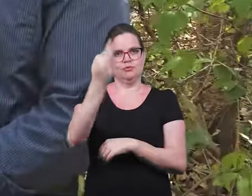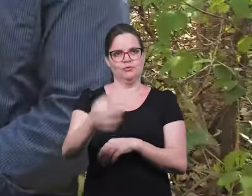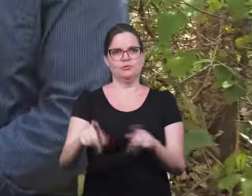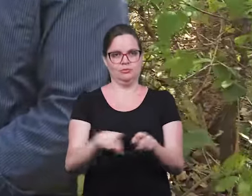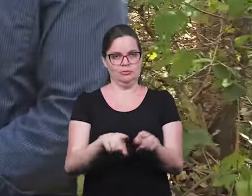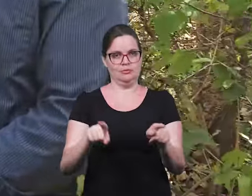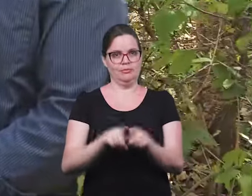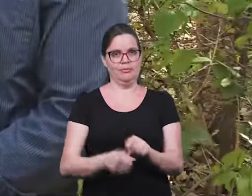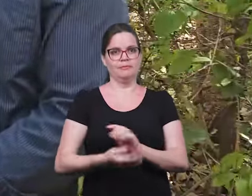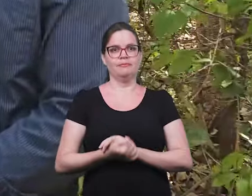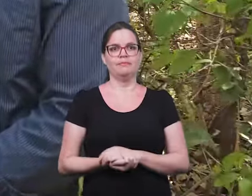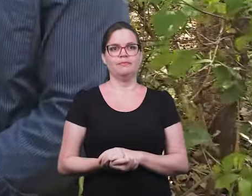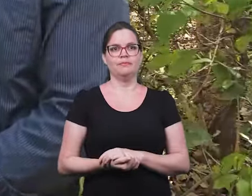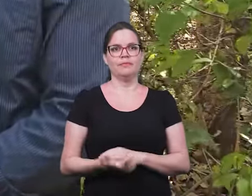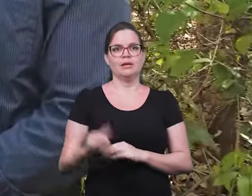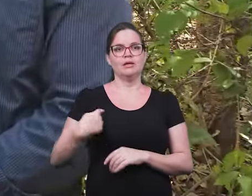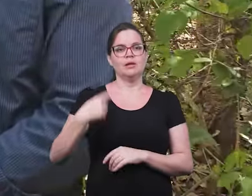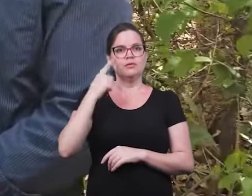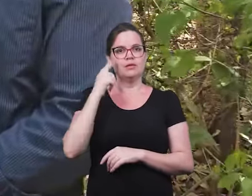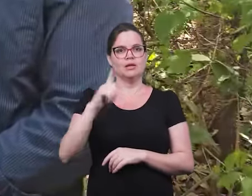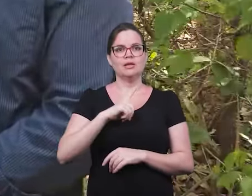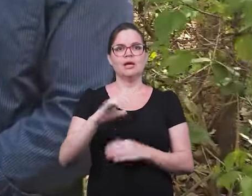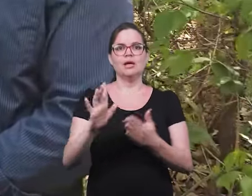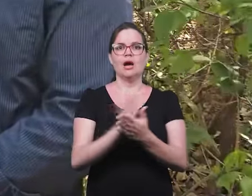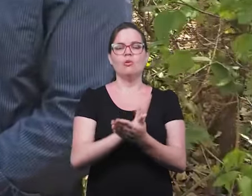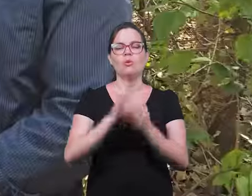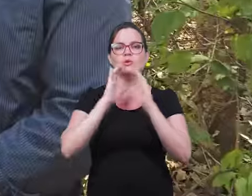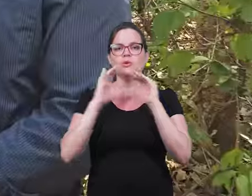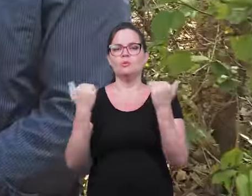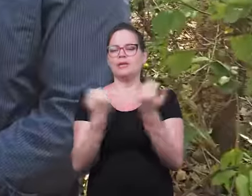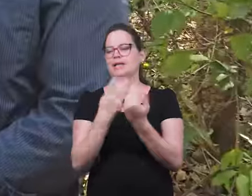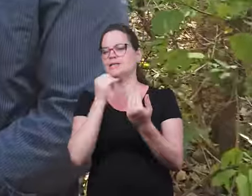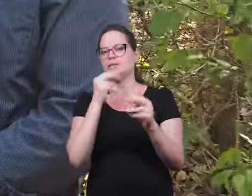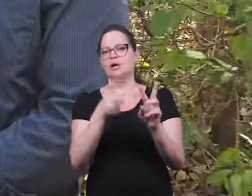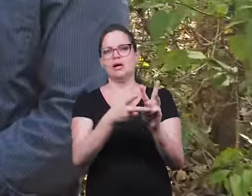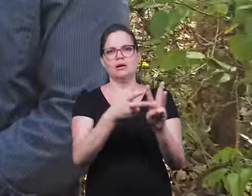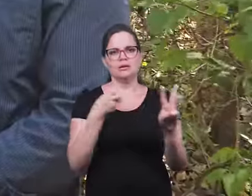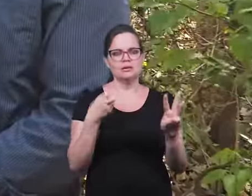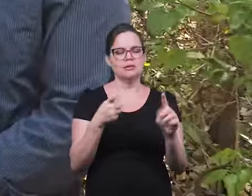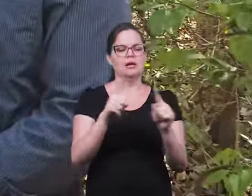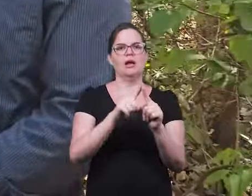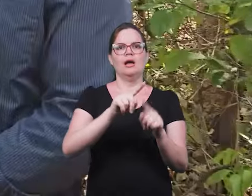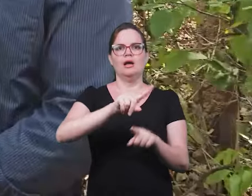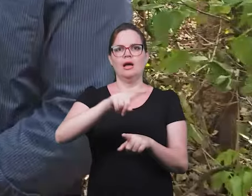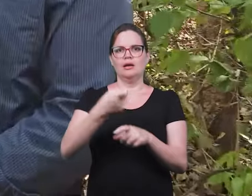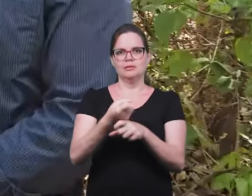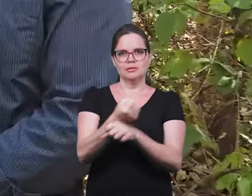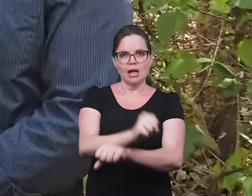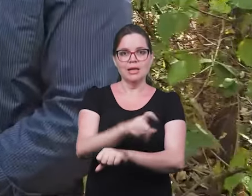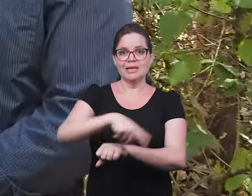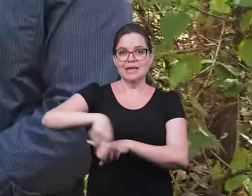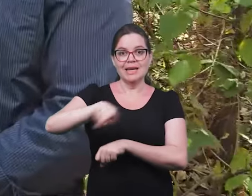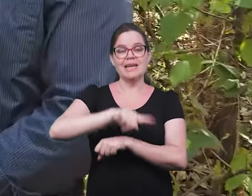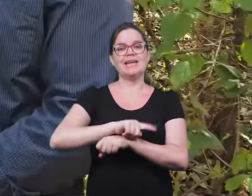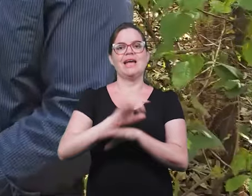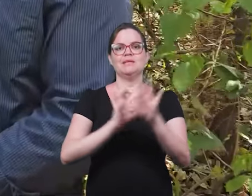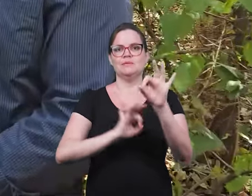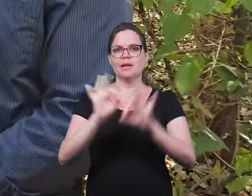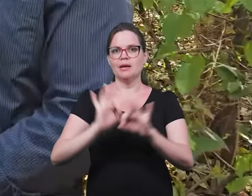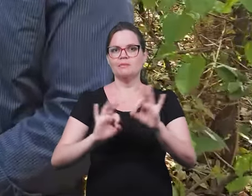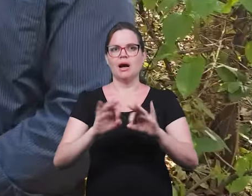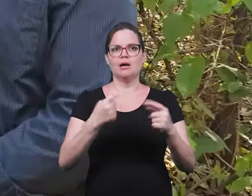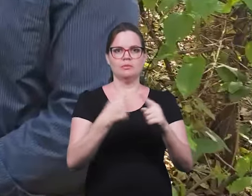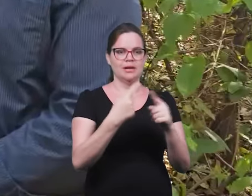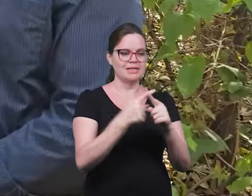né? Então, tem comunidades quilombolas, comunidades indígenas que estão se dedicando a fazer colheita de frutos,